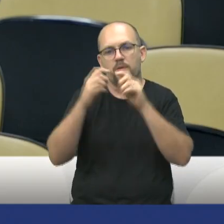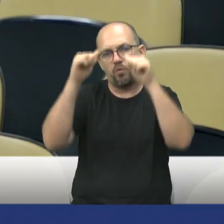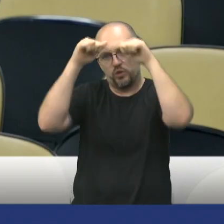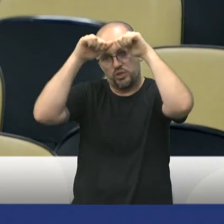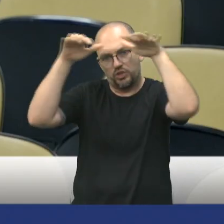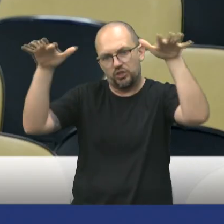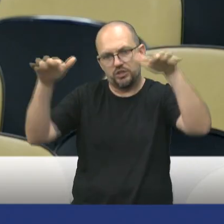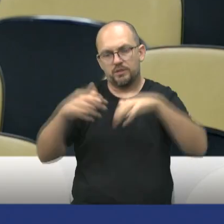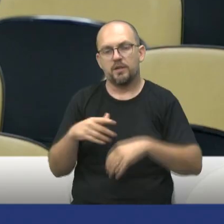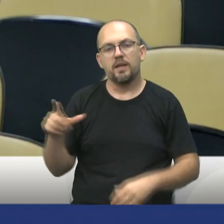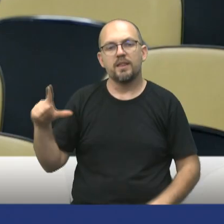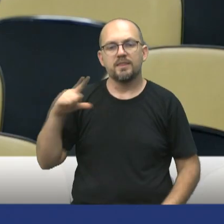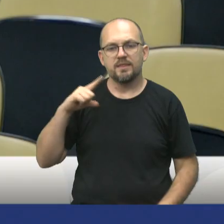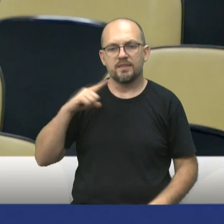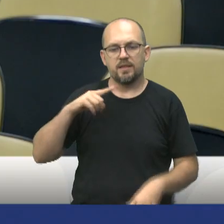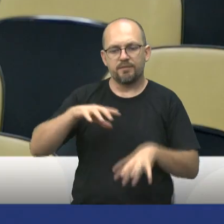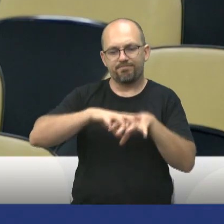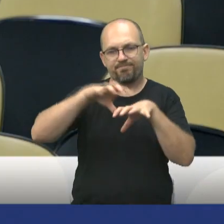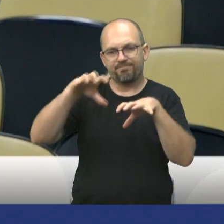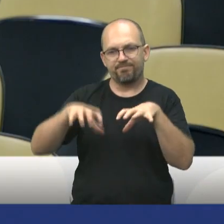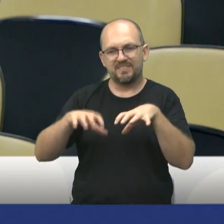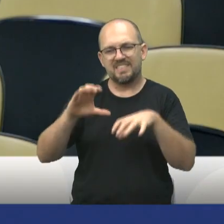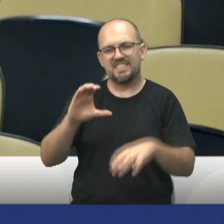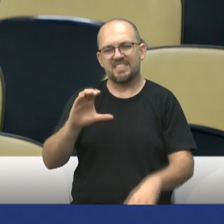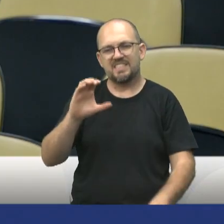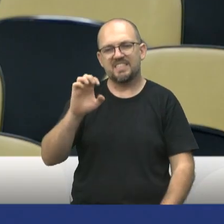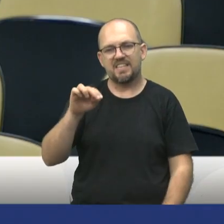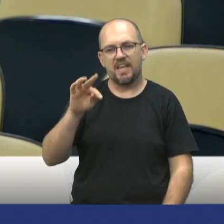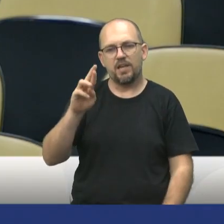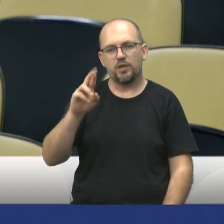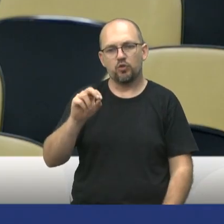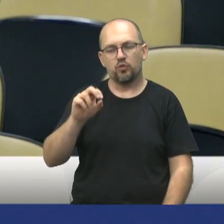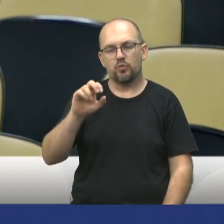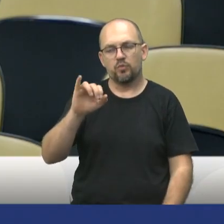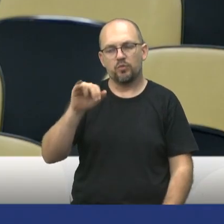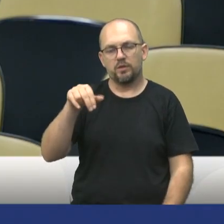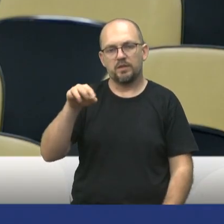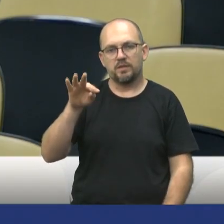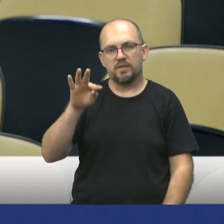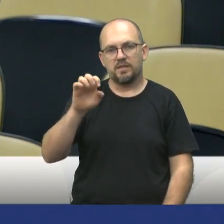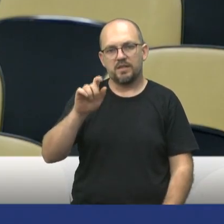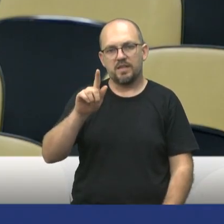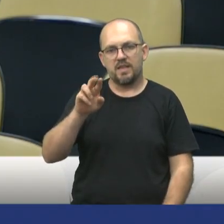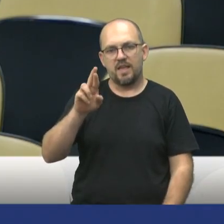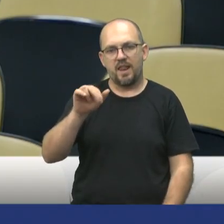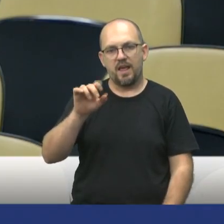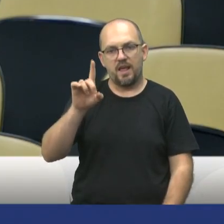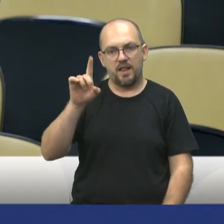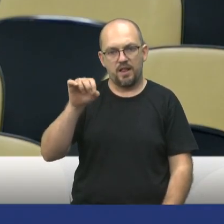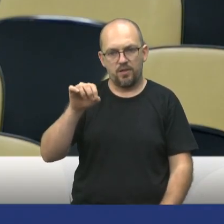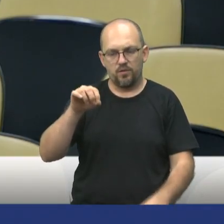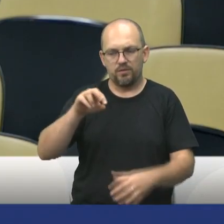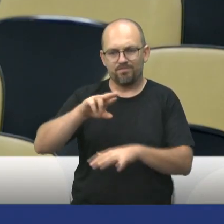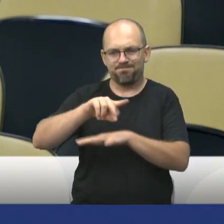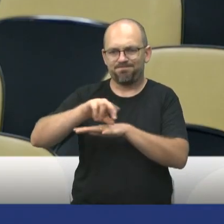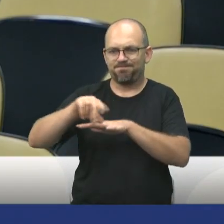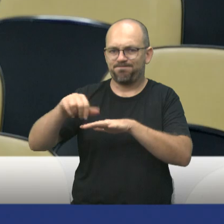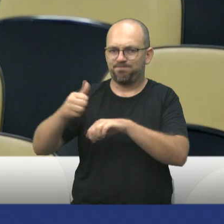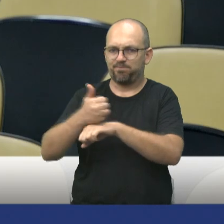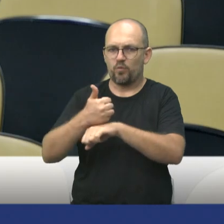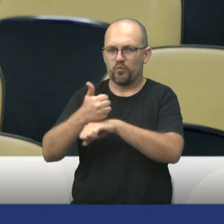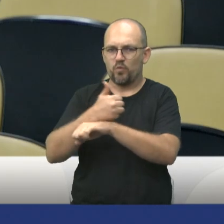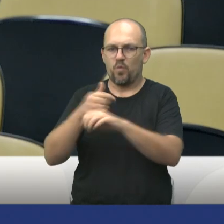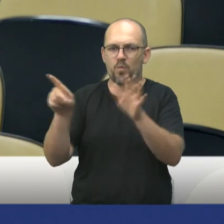nós temos ali o Centro Integrado, né, que é uma estrutura toda preparada, e profissionais também especializados, né, em TEA,